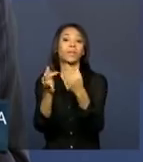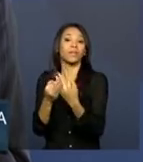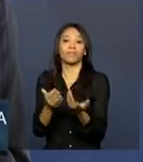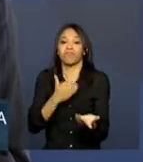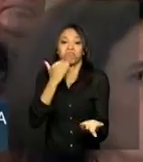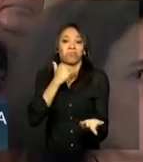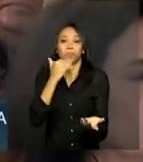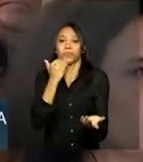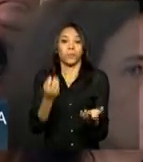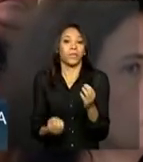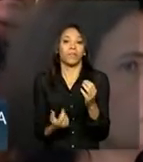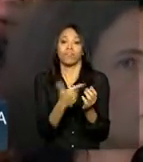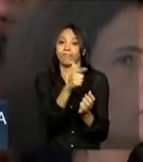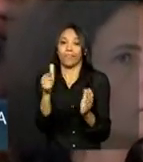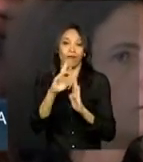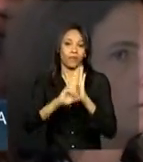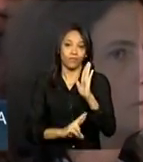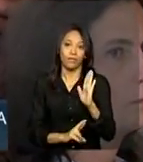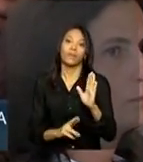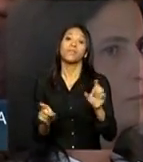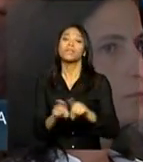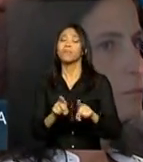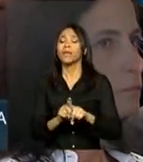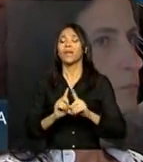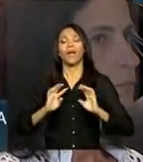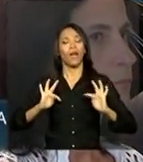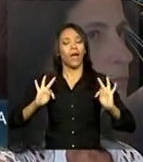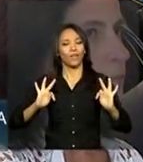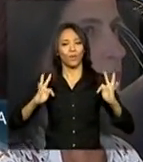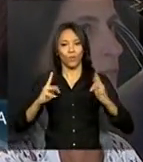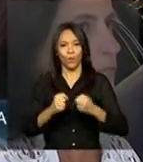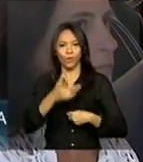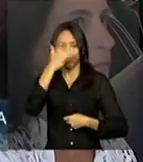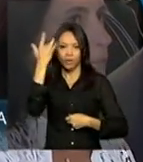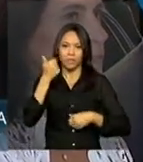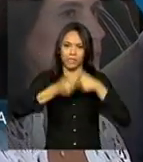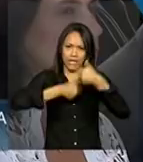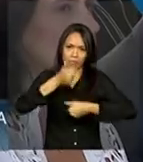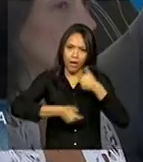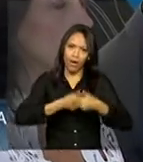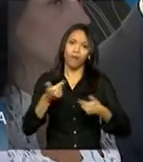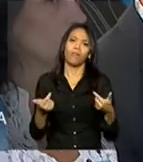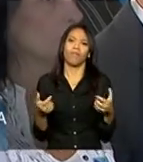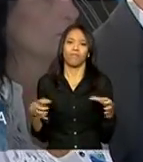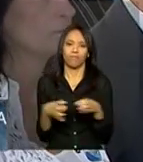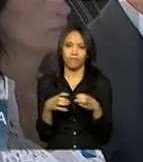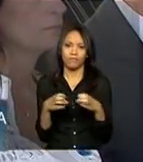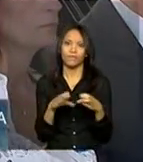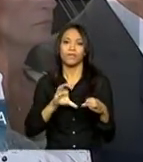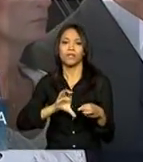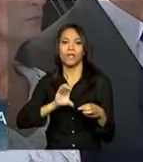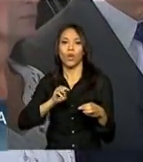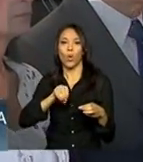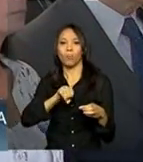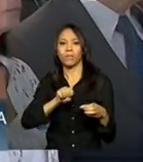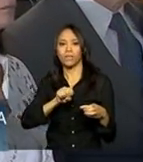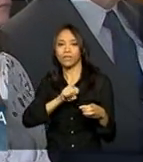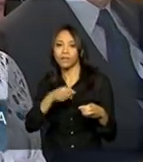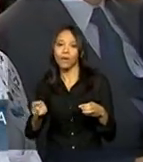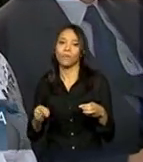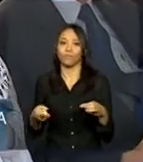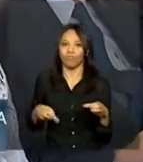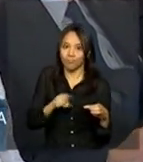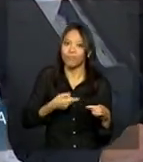os que trabalharam na comissão nacional da verdade Finalmente um grande grupo que muito